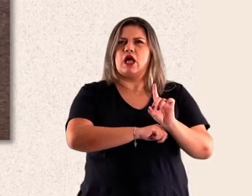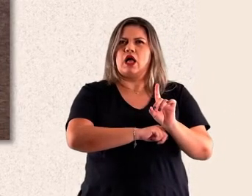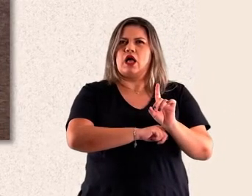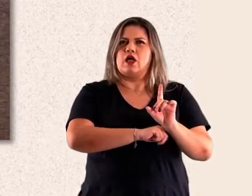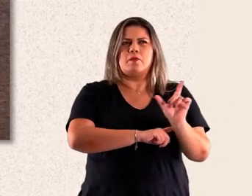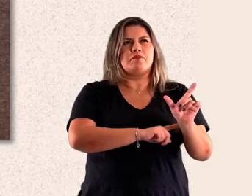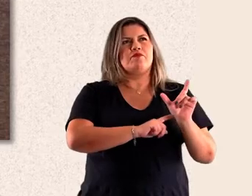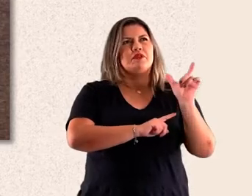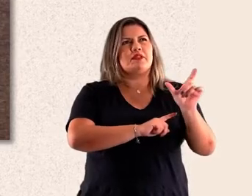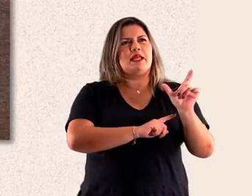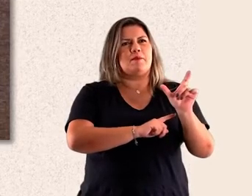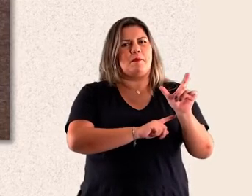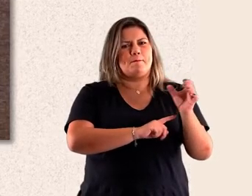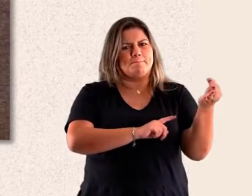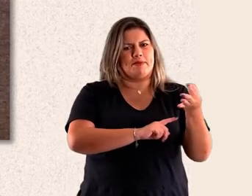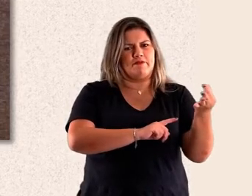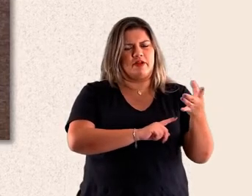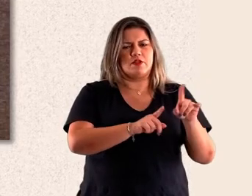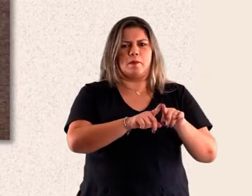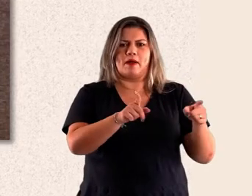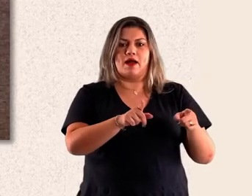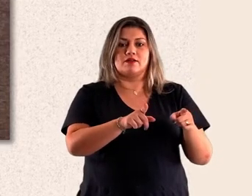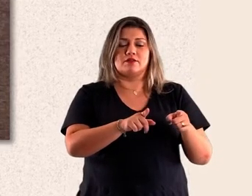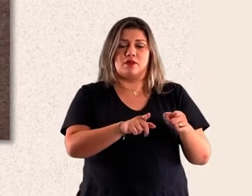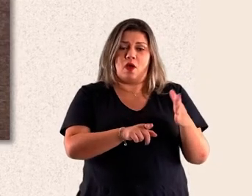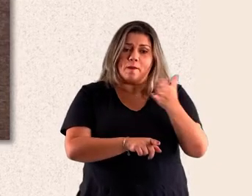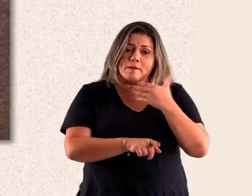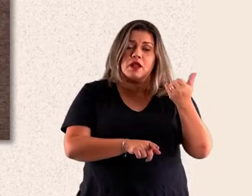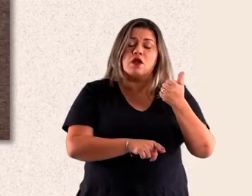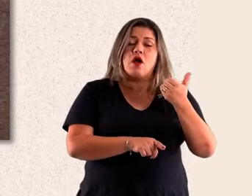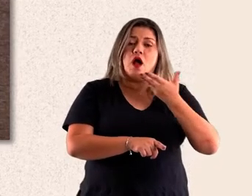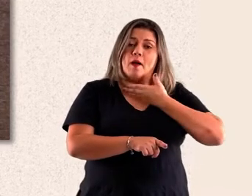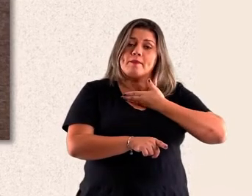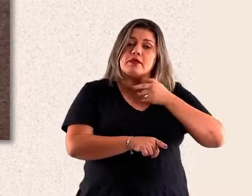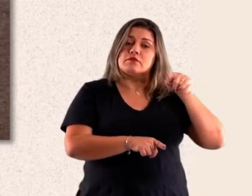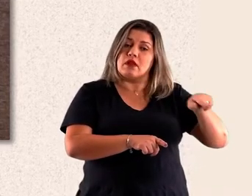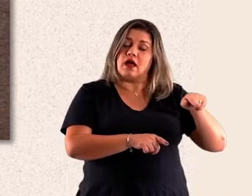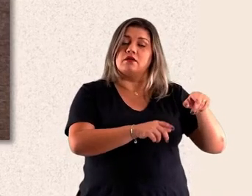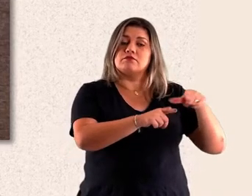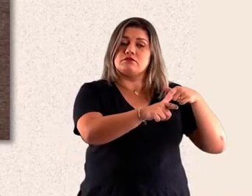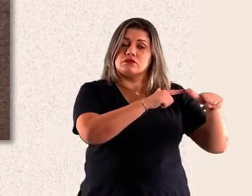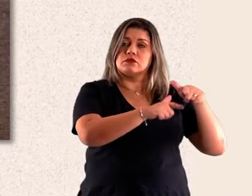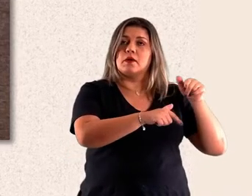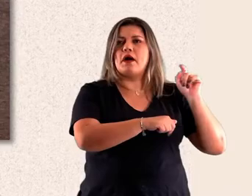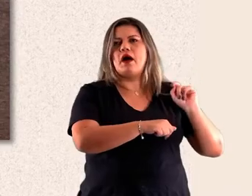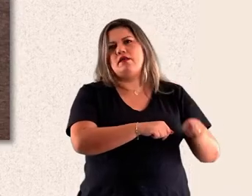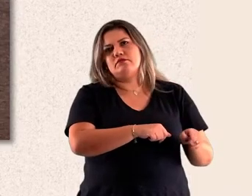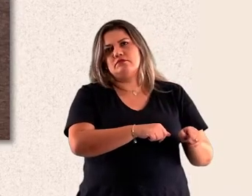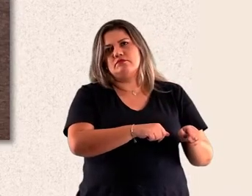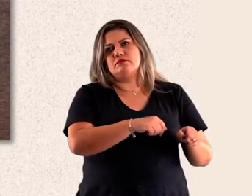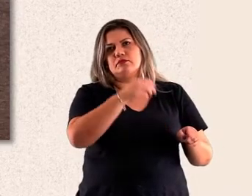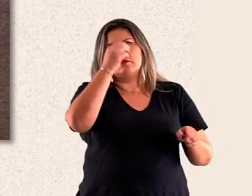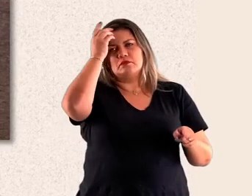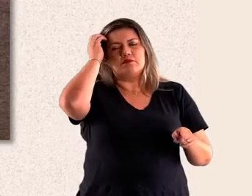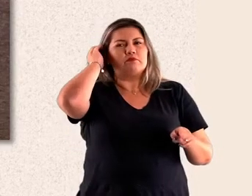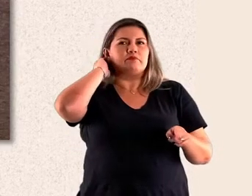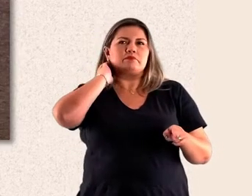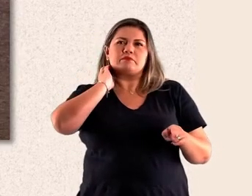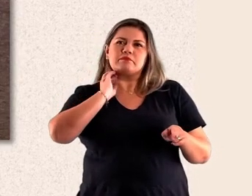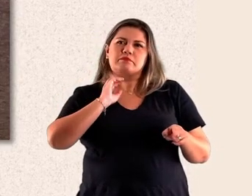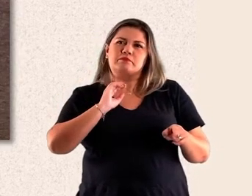absolutos mas também nossa é o meu melhor amigo no trabalho porque o meu melhor amigo no trabalho pode ser seja todo mundo